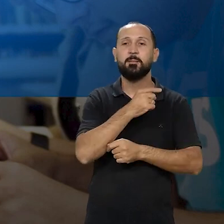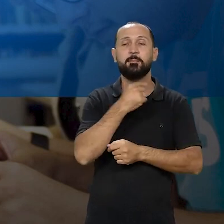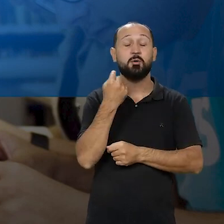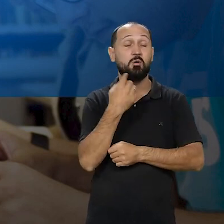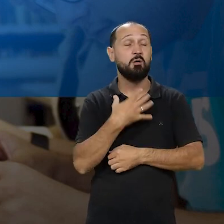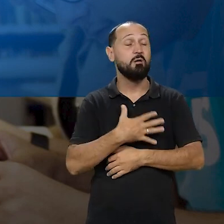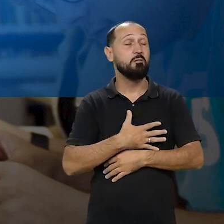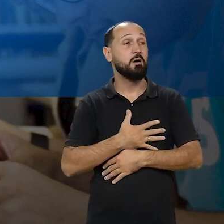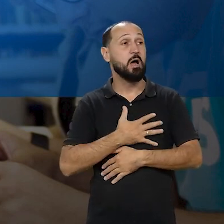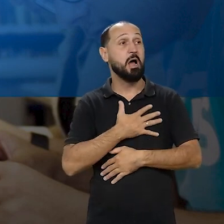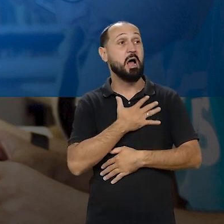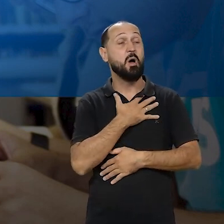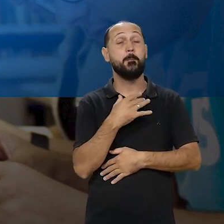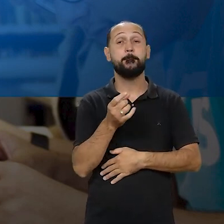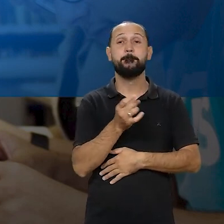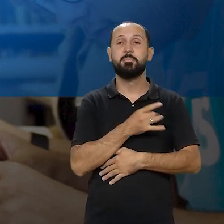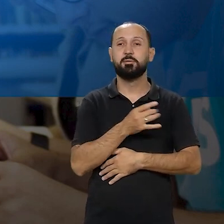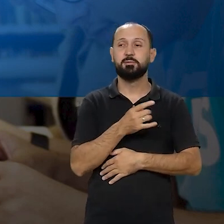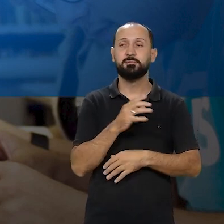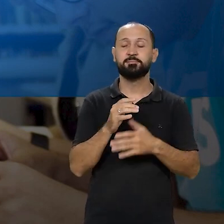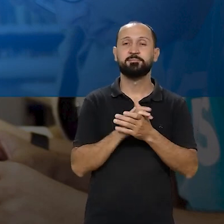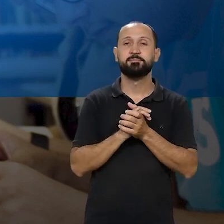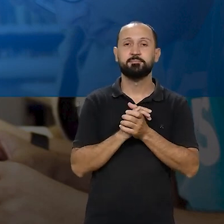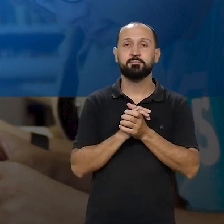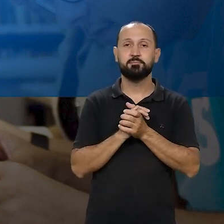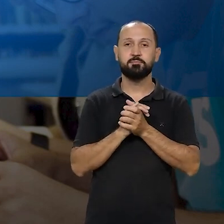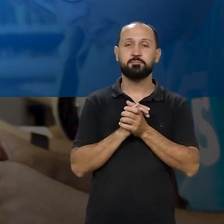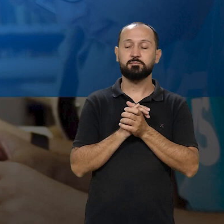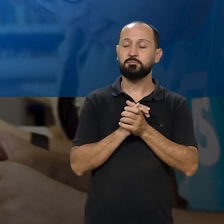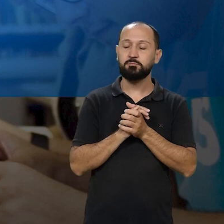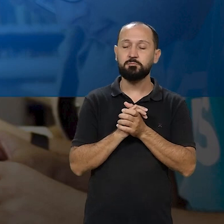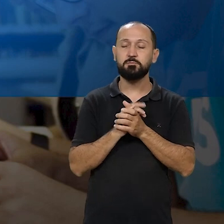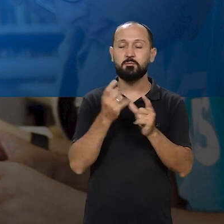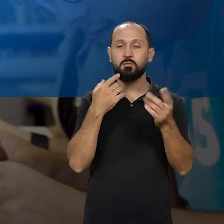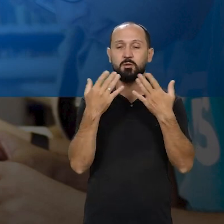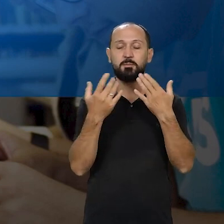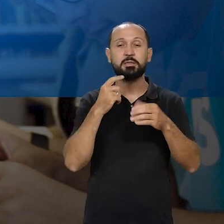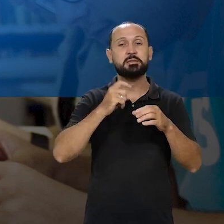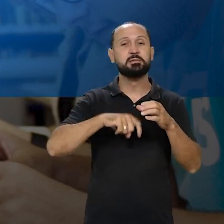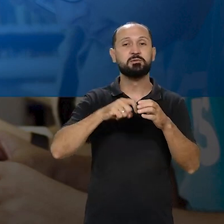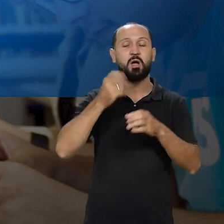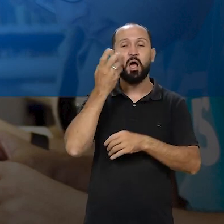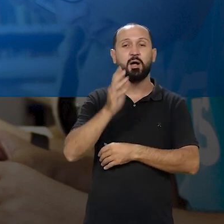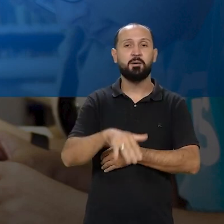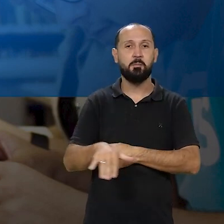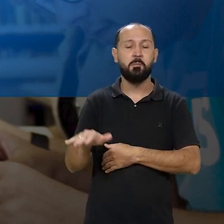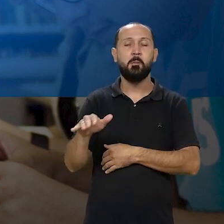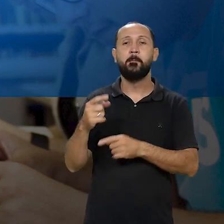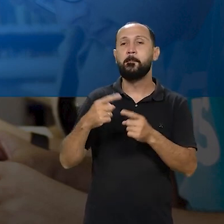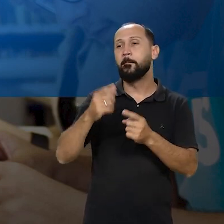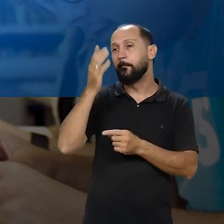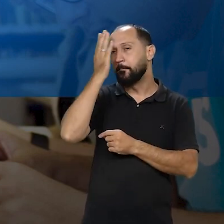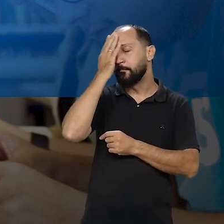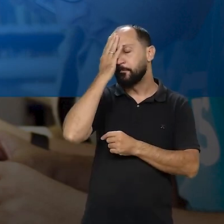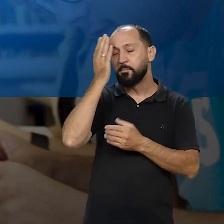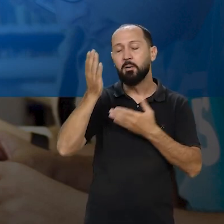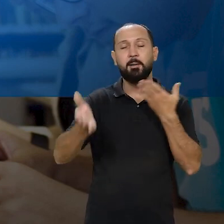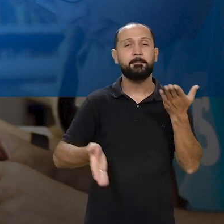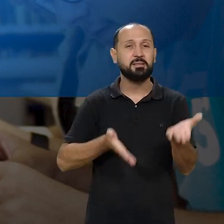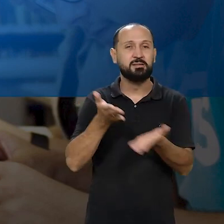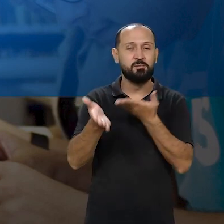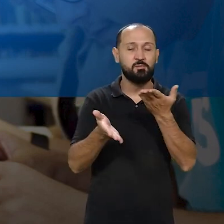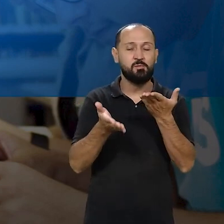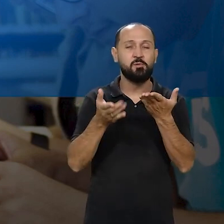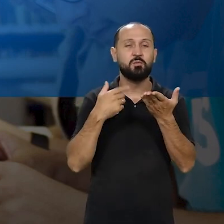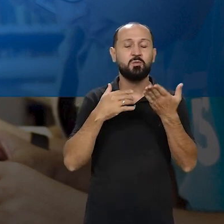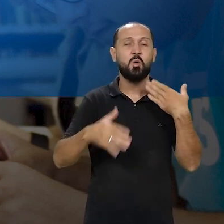horror da morte, né? E também as descobertas sexuais infantis, né? Porque a gente sabe aí pela psicanálise